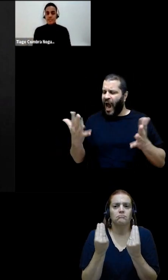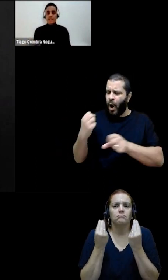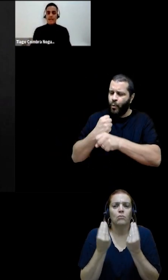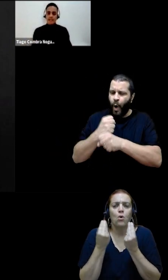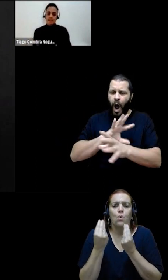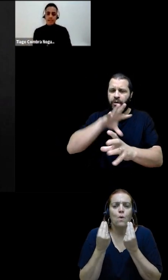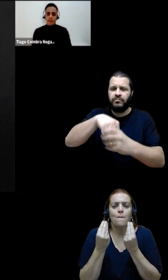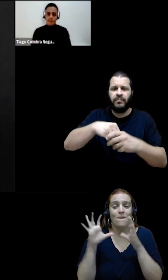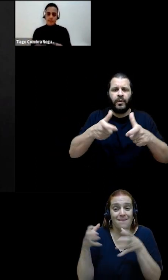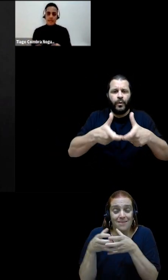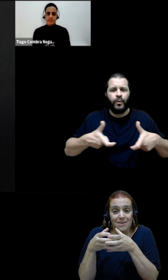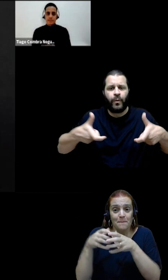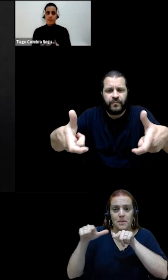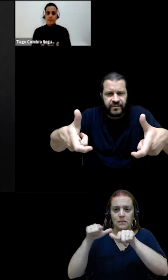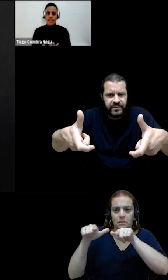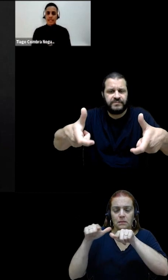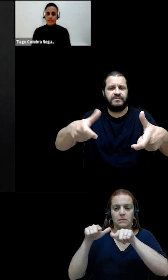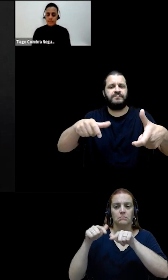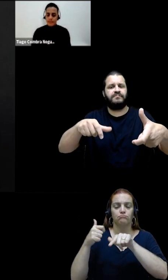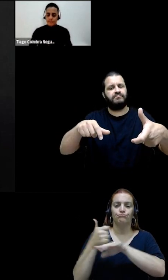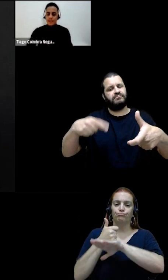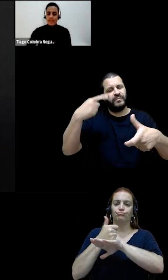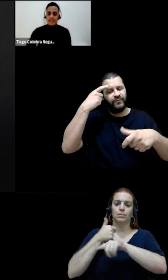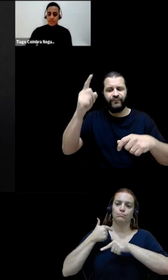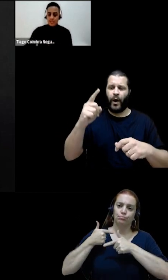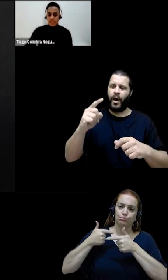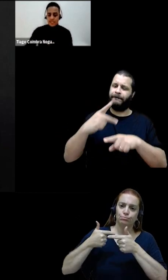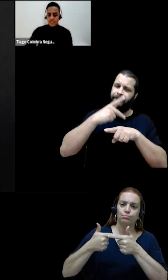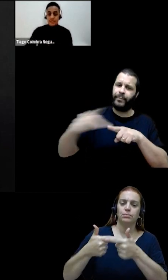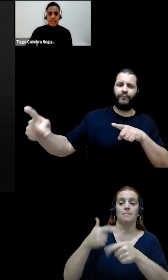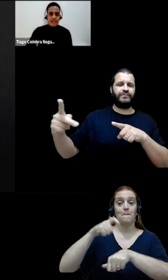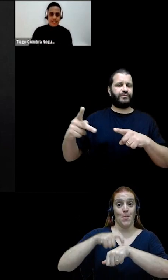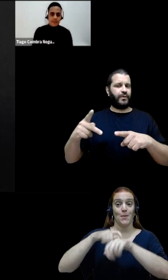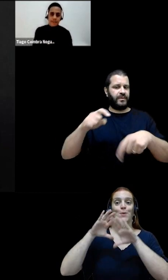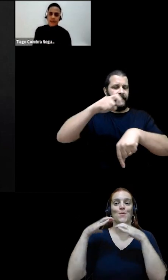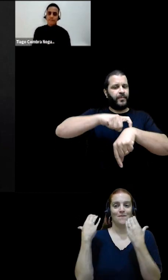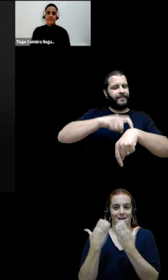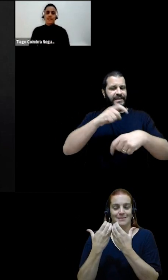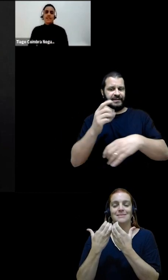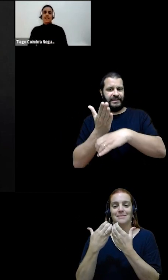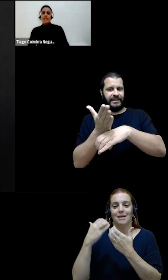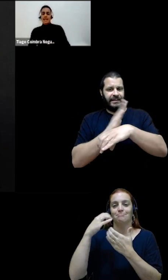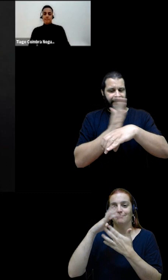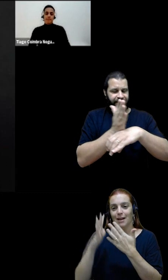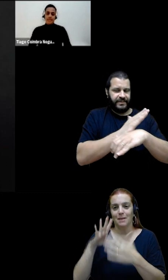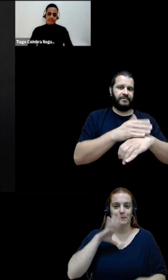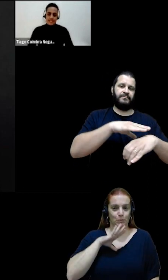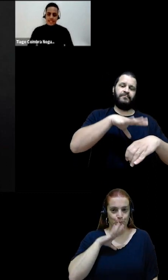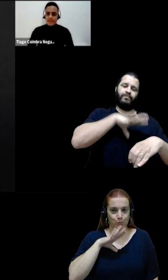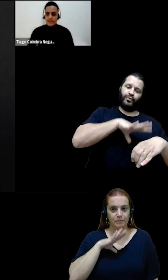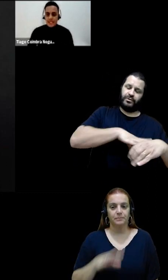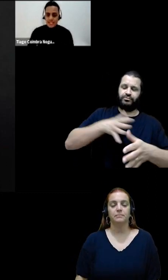equipe de trabalho, né, como os intérpretes atuam em equipe durante essa atividade, né?